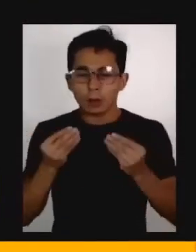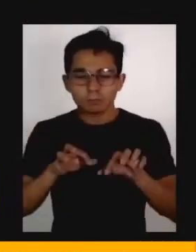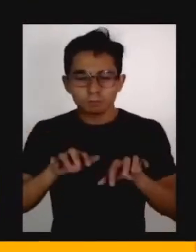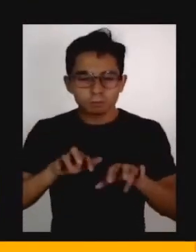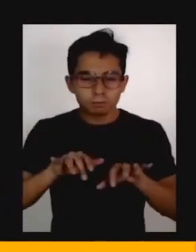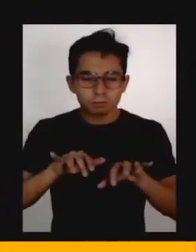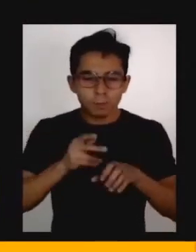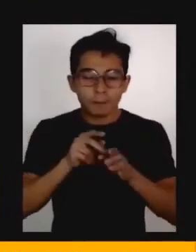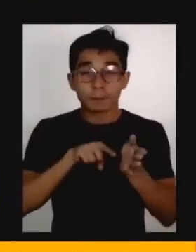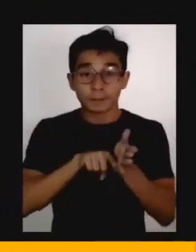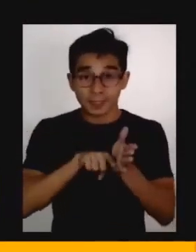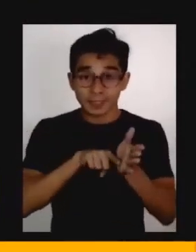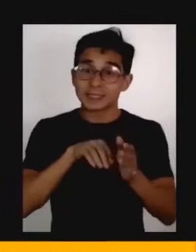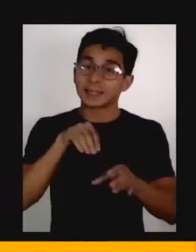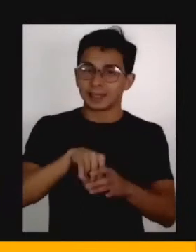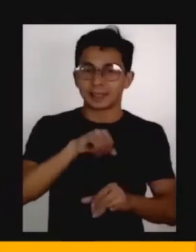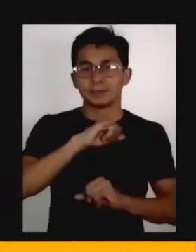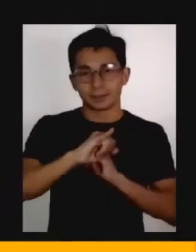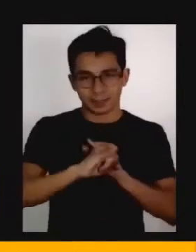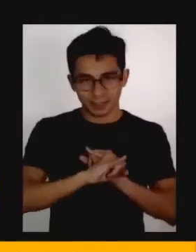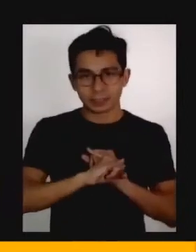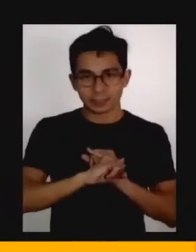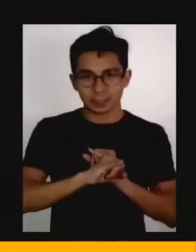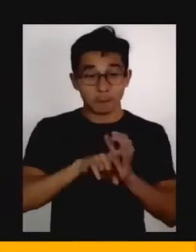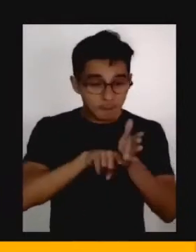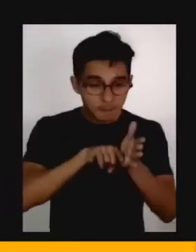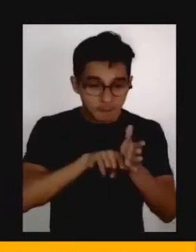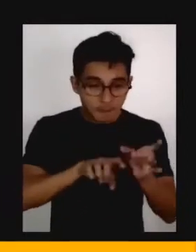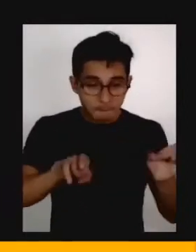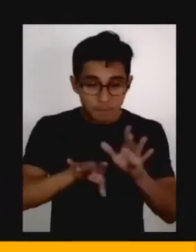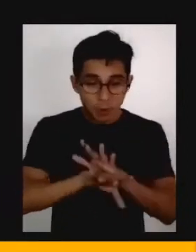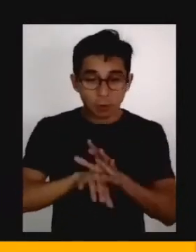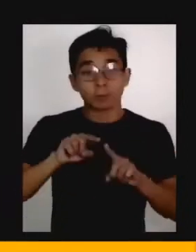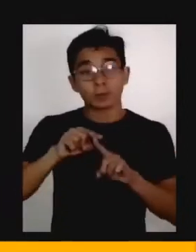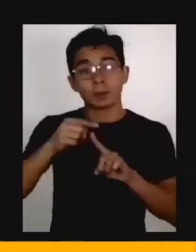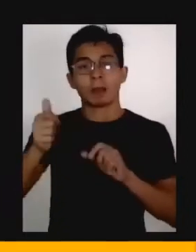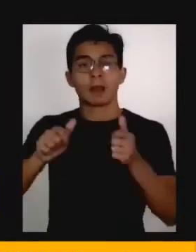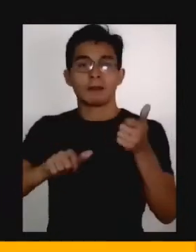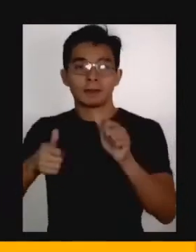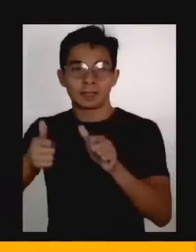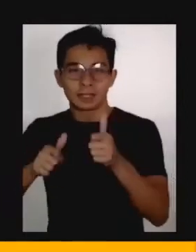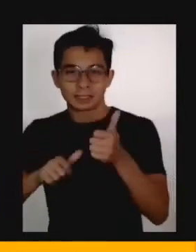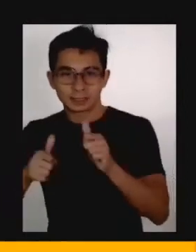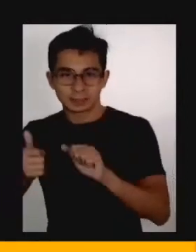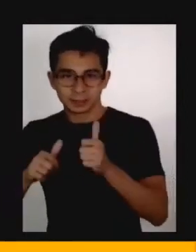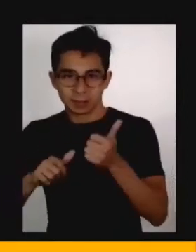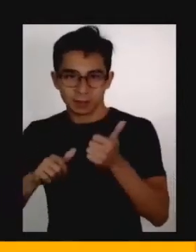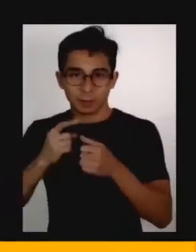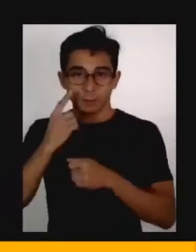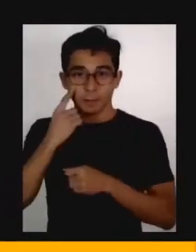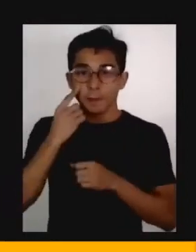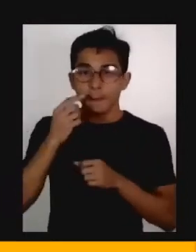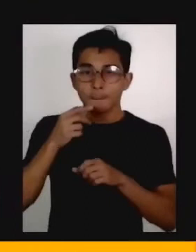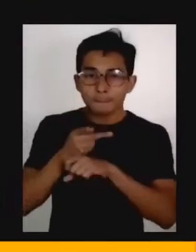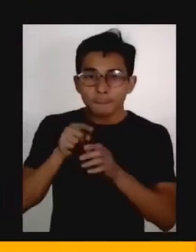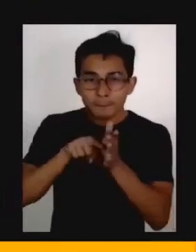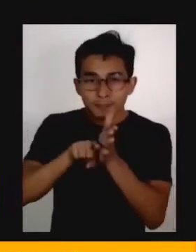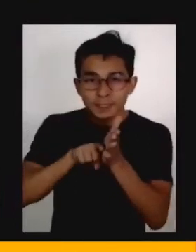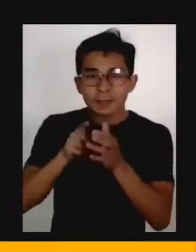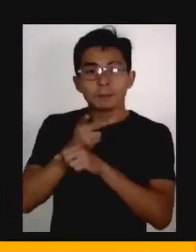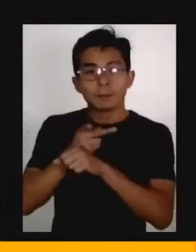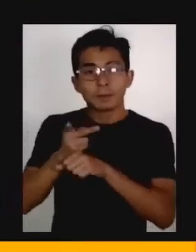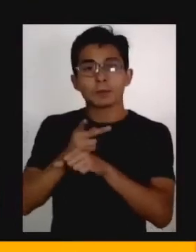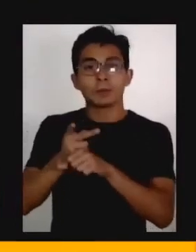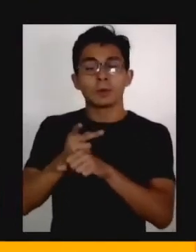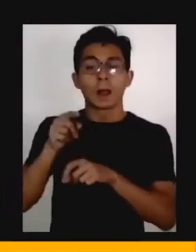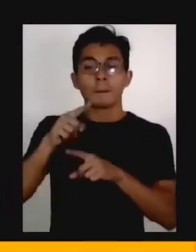E depois desse período, vai para a parte de avaliação, onde ele tenta fechar um pouco essas opções, né,